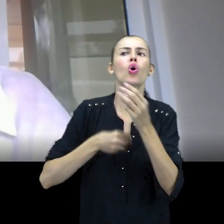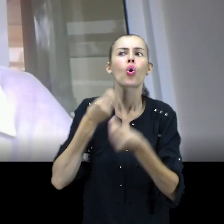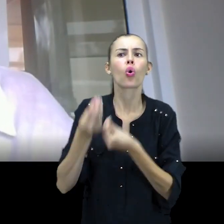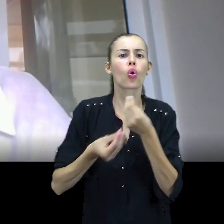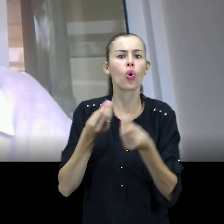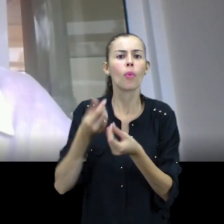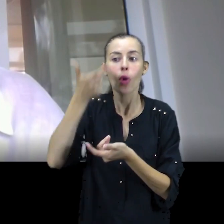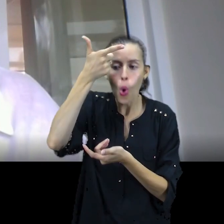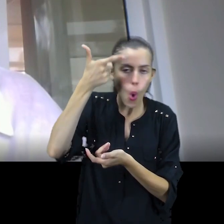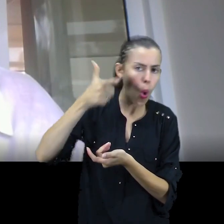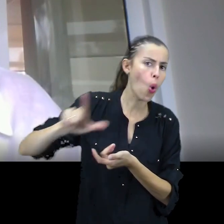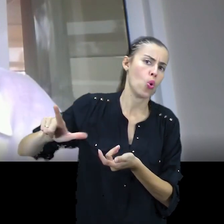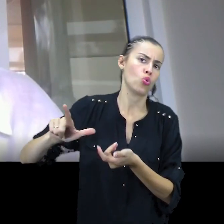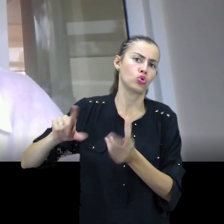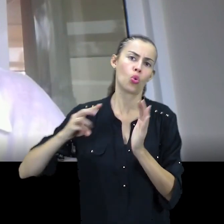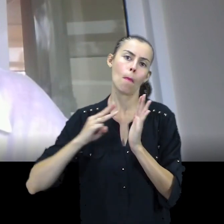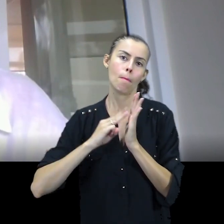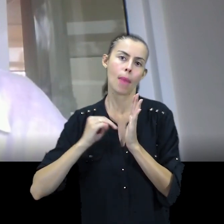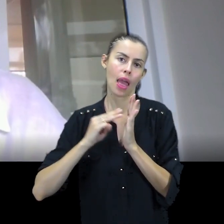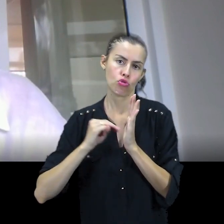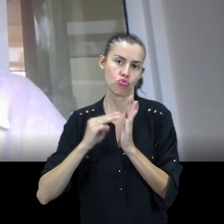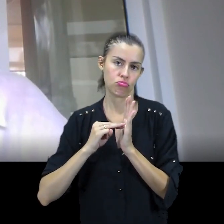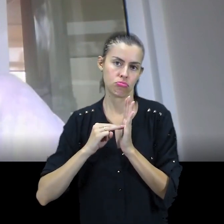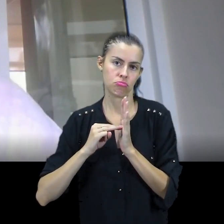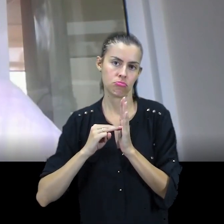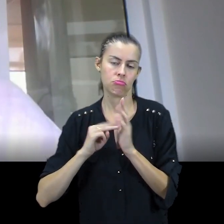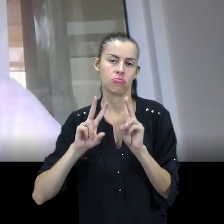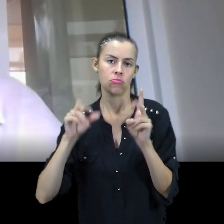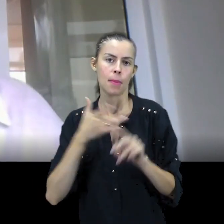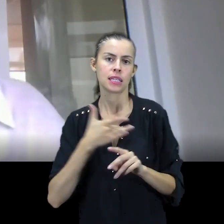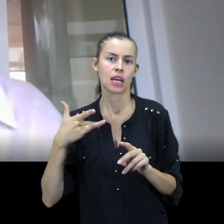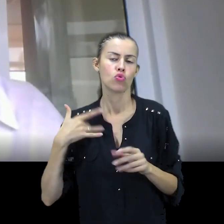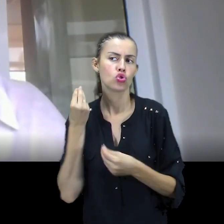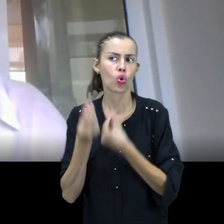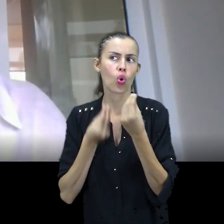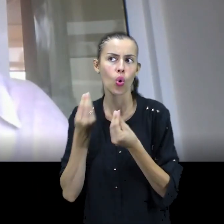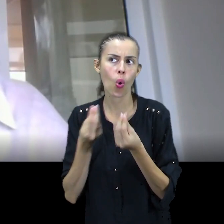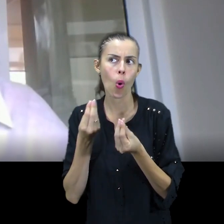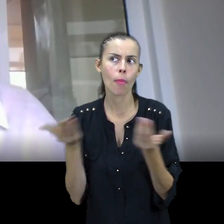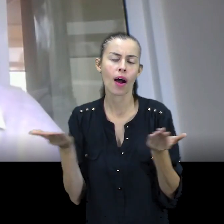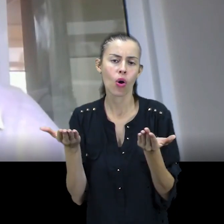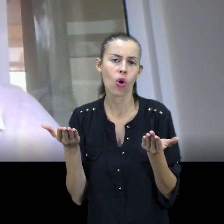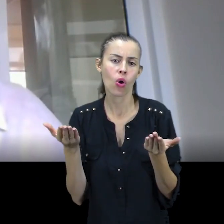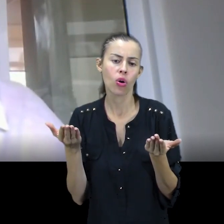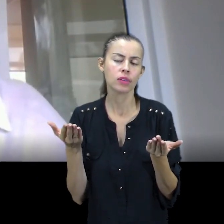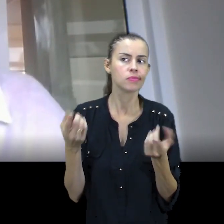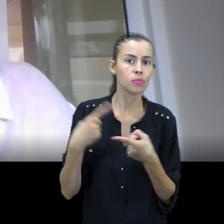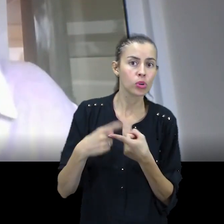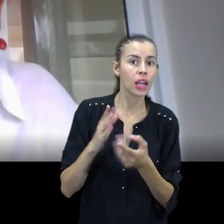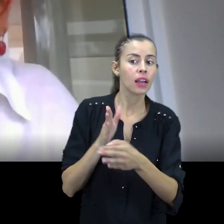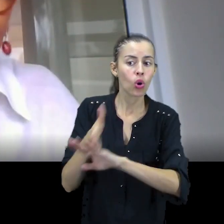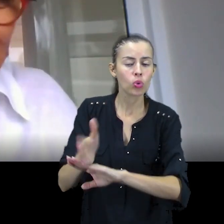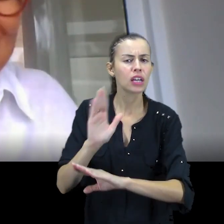de saúde que a população traz. Porque eu não nego, né, muito do que a gente faz